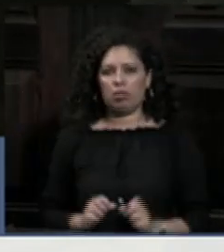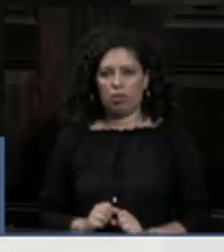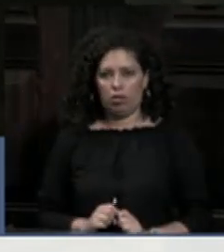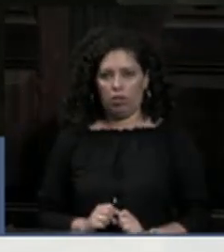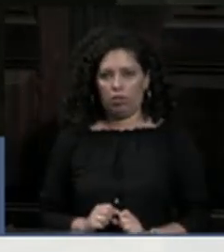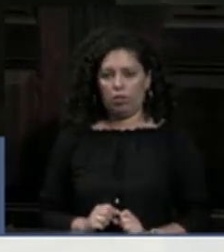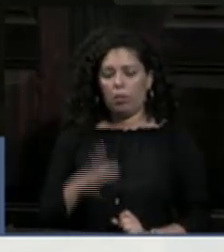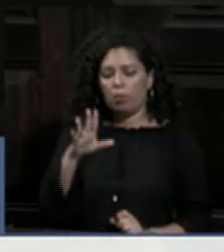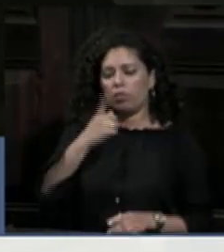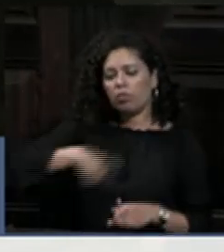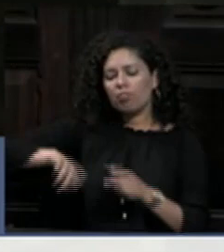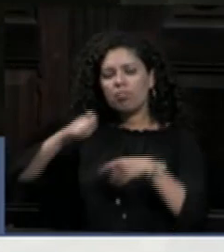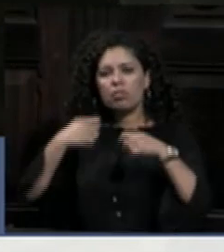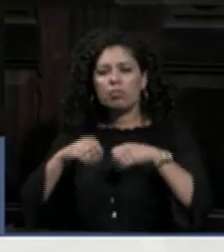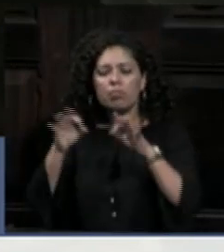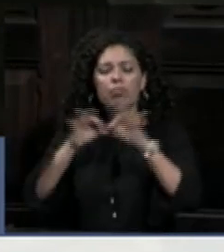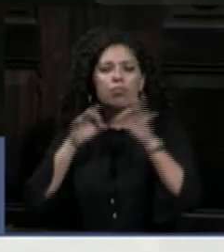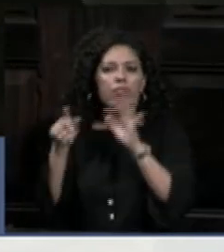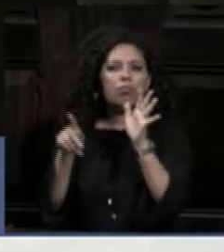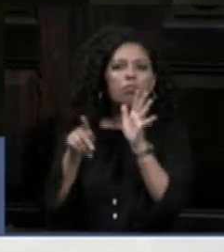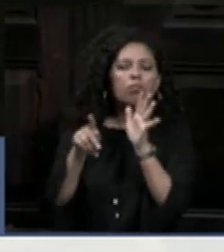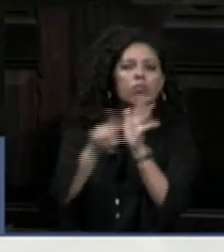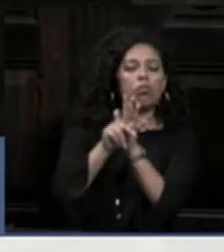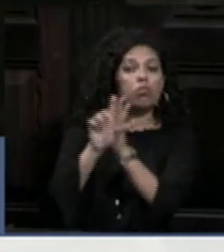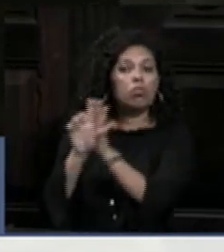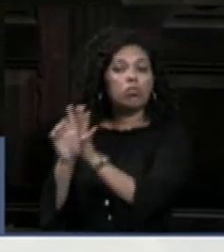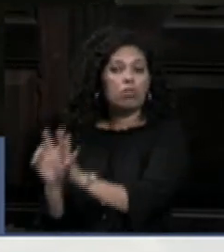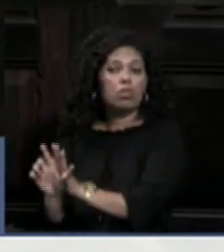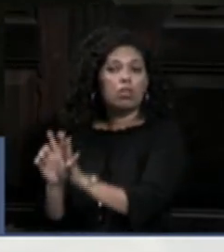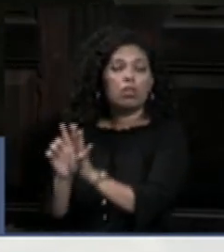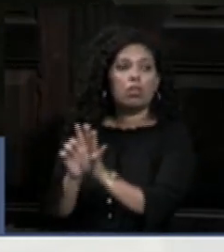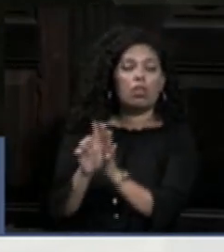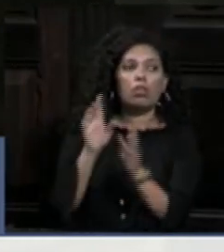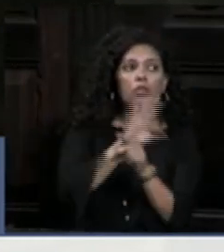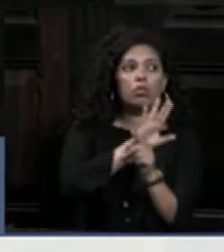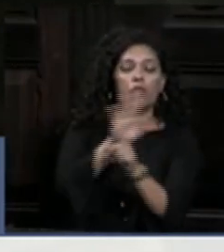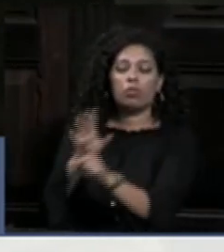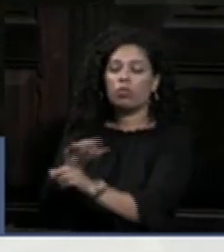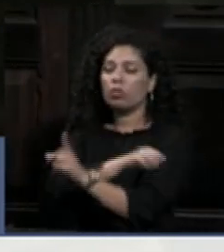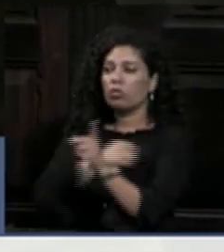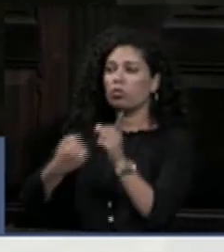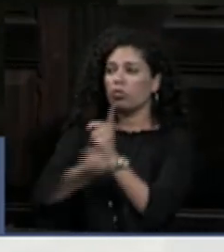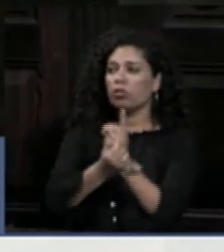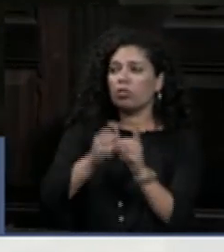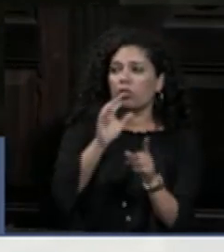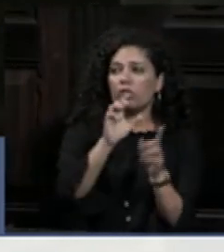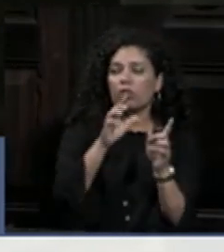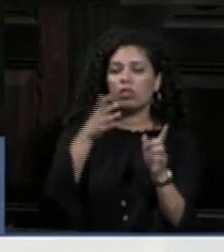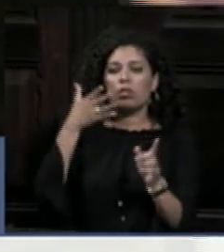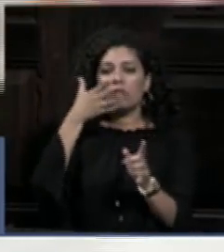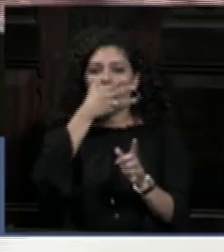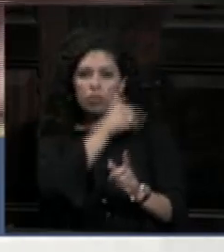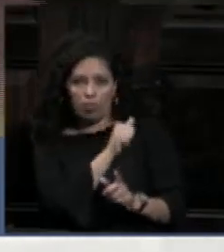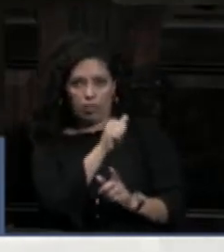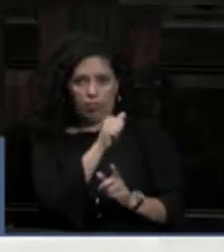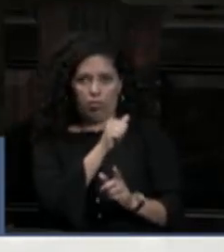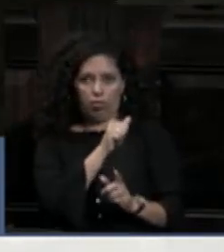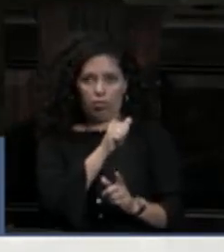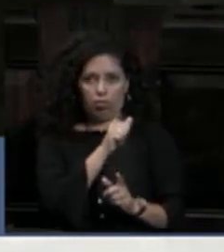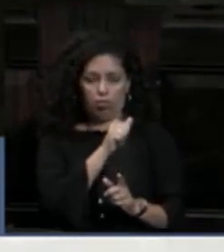nacional onde todas as forças progressistas são necessárias